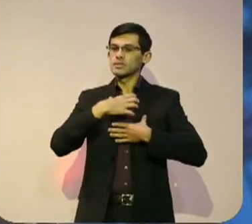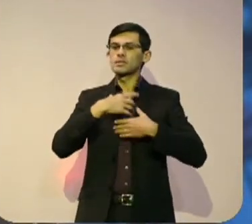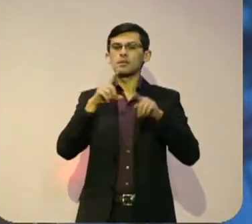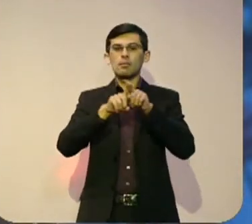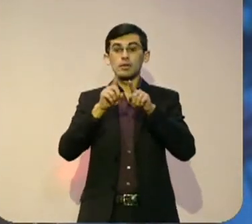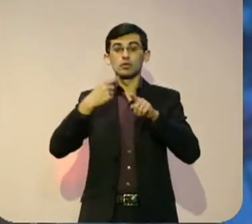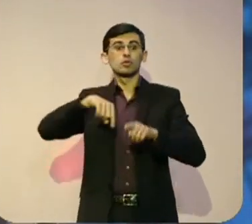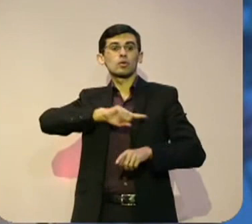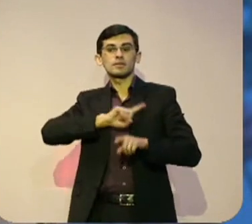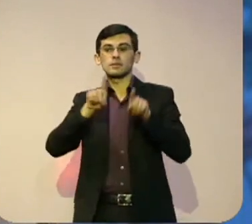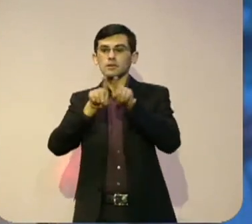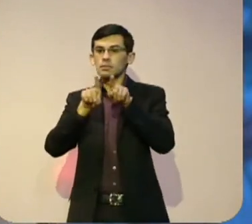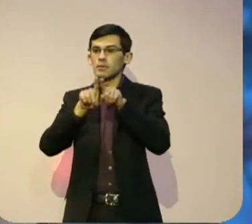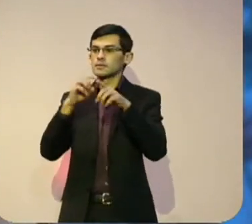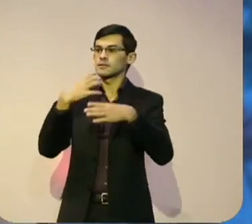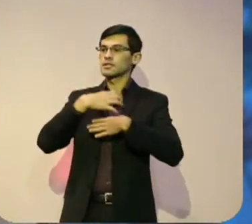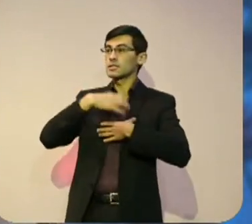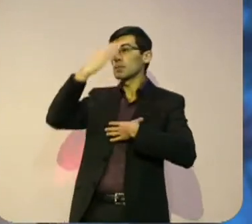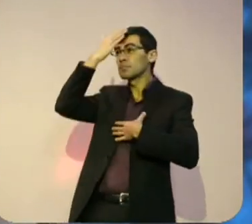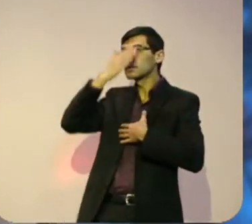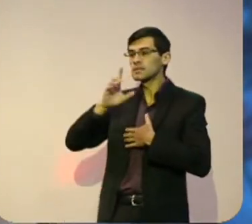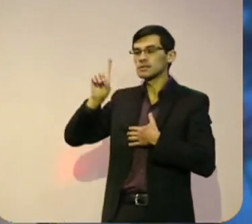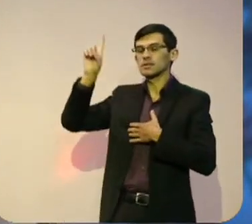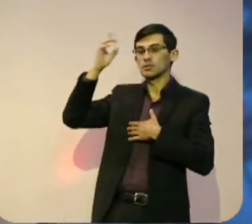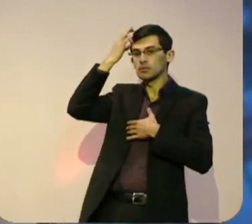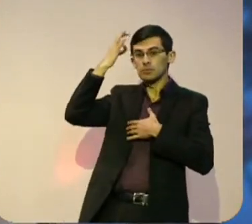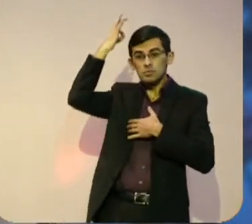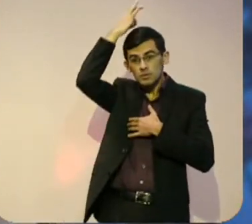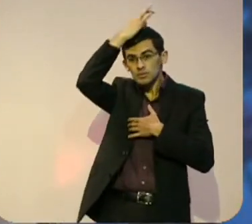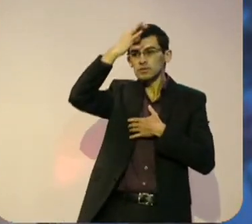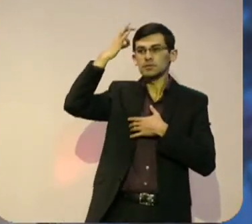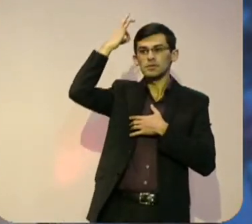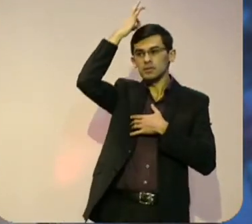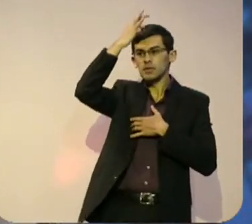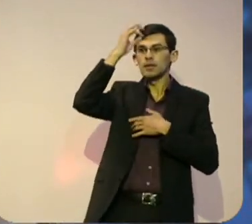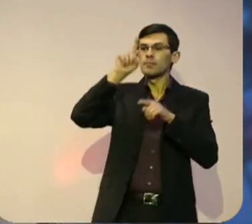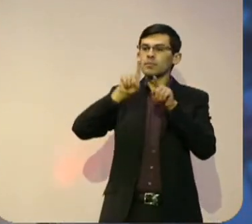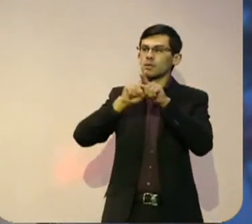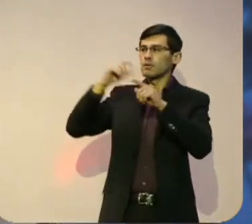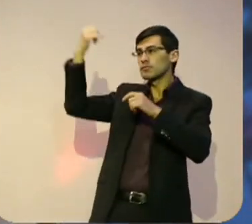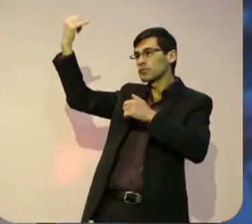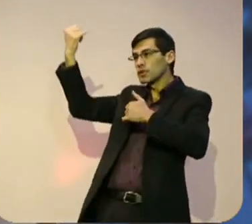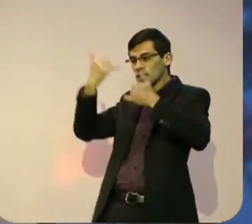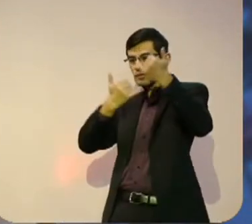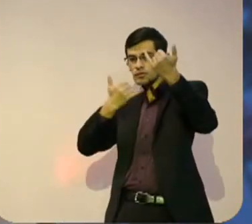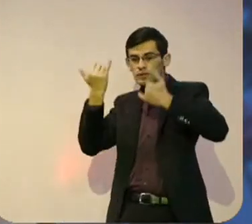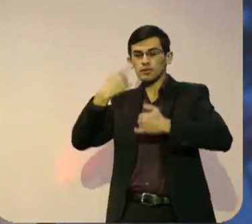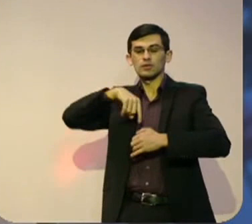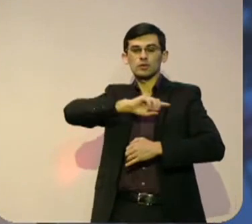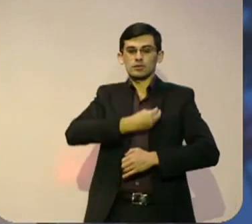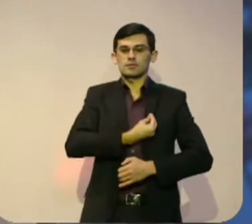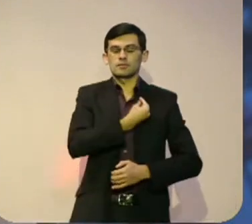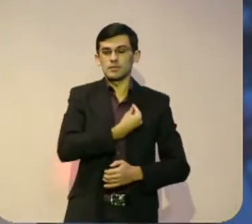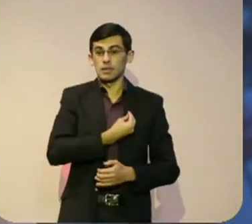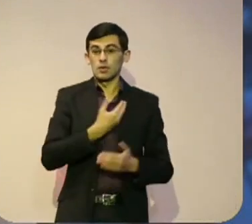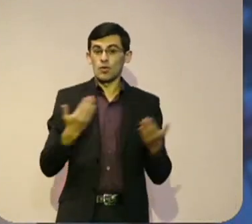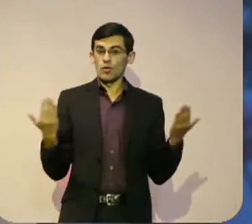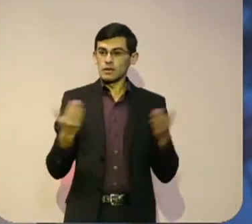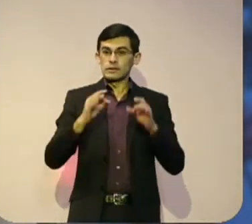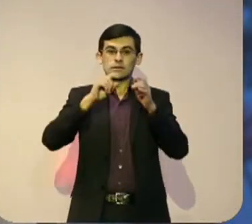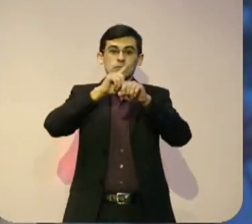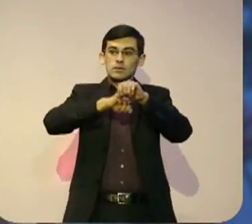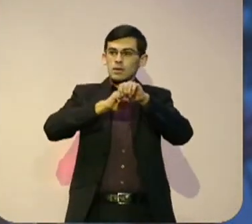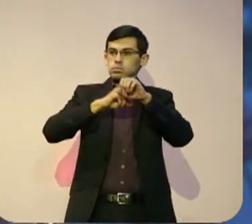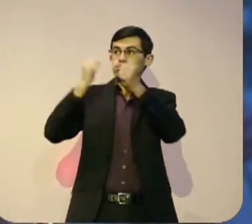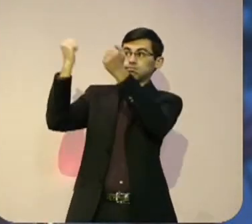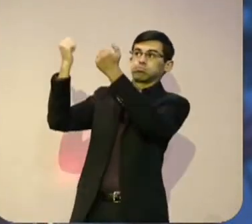temos percebido aqui, a presença do Espírito Santo de Deus e o ministrar do Senhor na nossa vida. Que seja um tempo